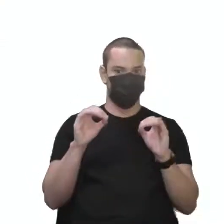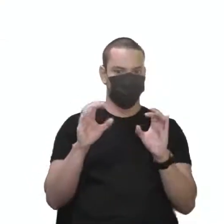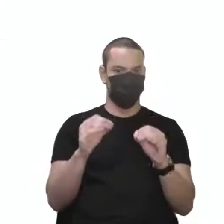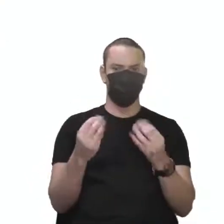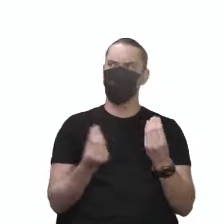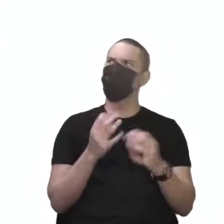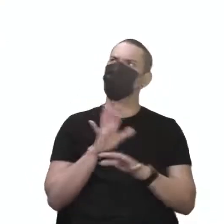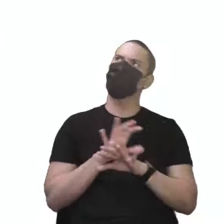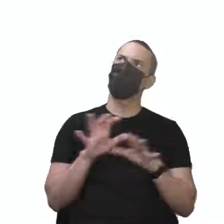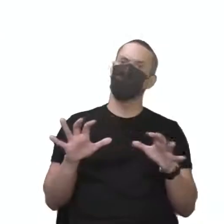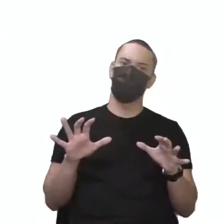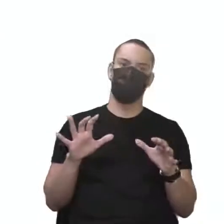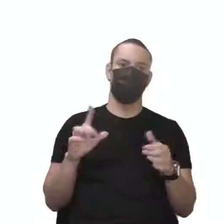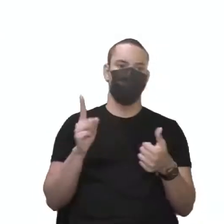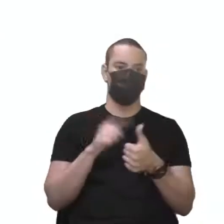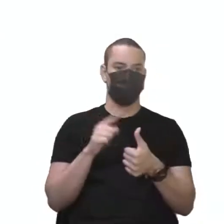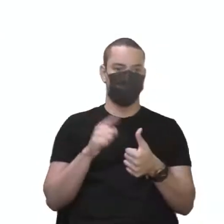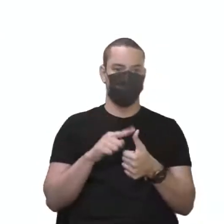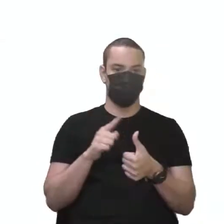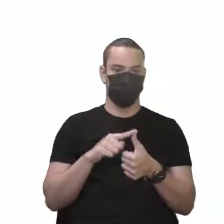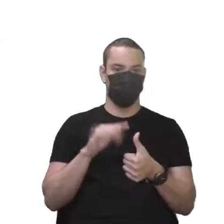Professora, como assim? Bactéria F-,